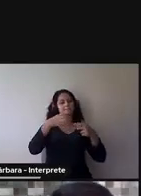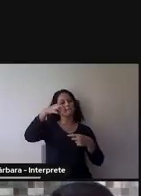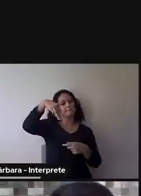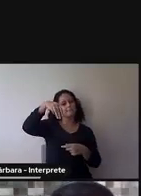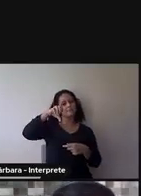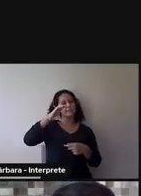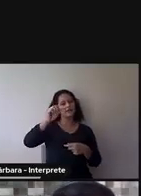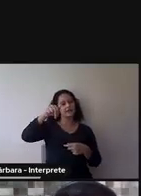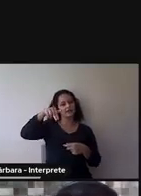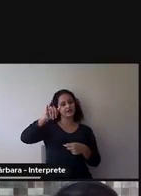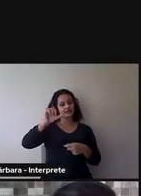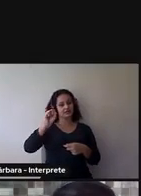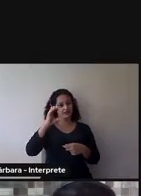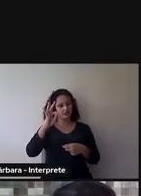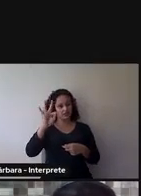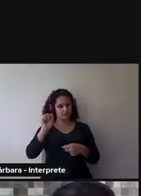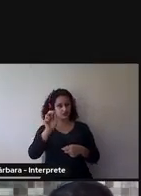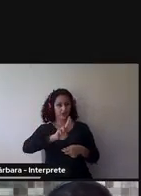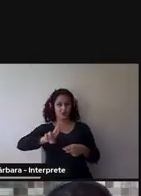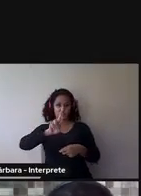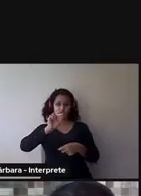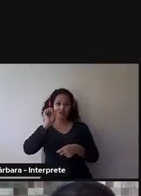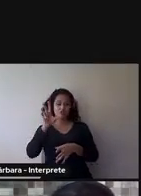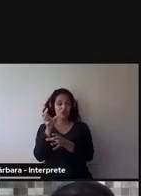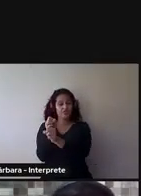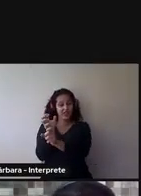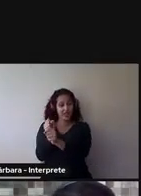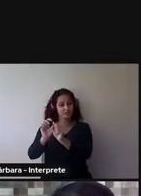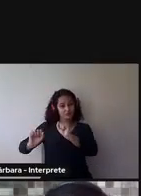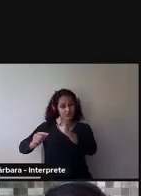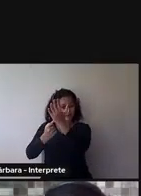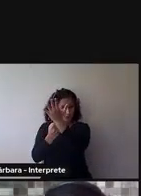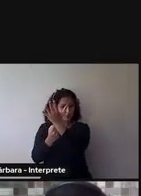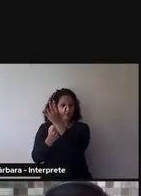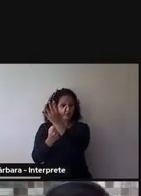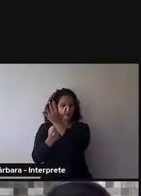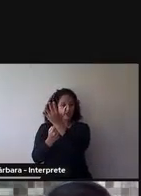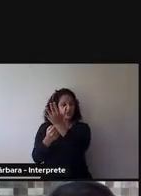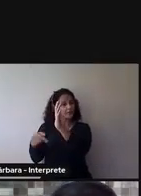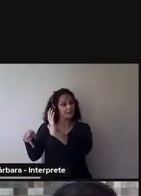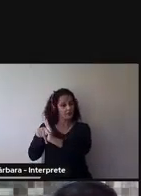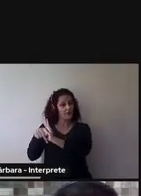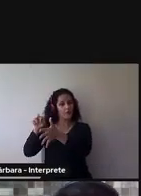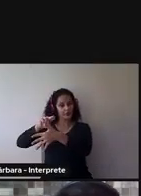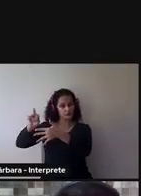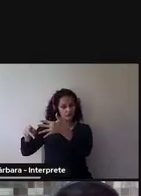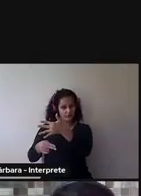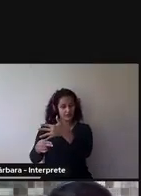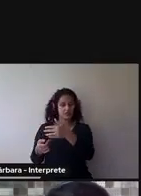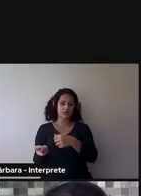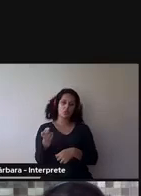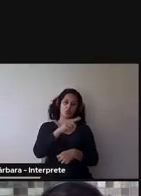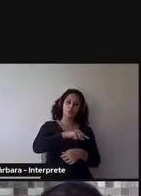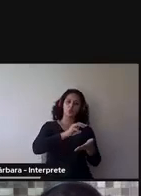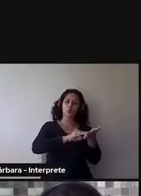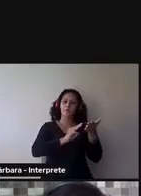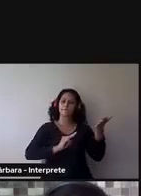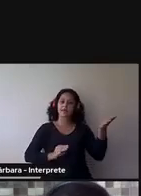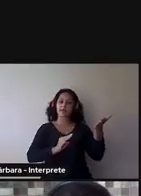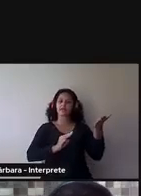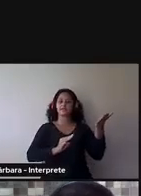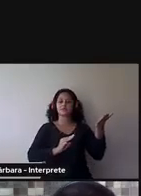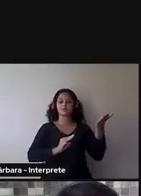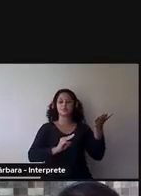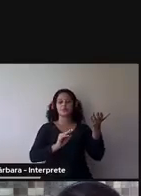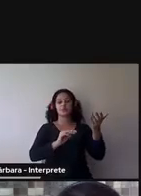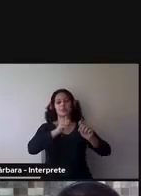apenas dados biológicos, no caso da espécie, dados da biologia da espécie, e o método analítico correlativo,